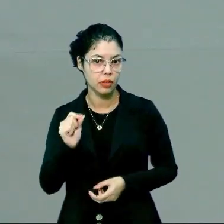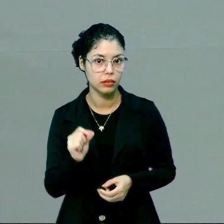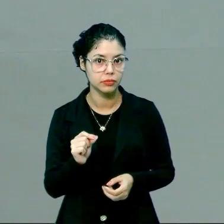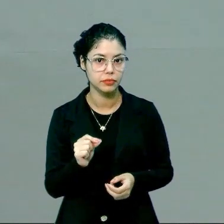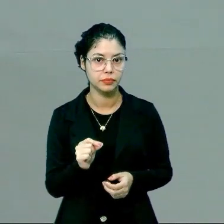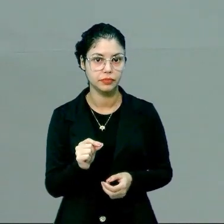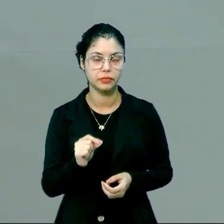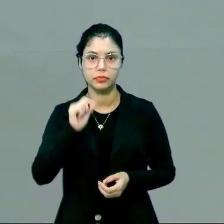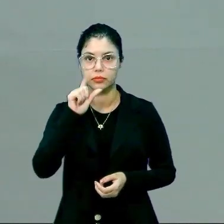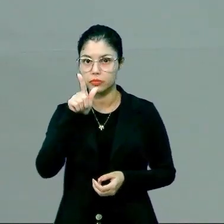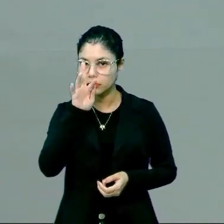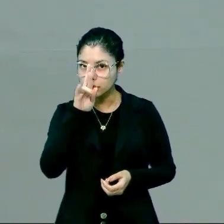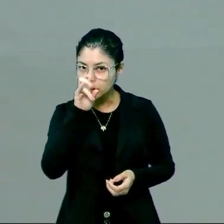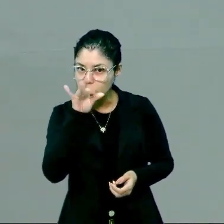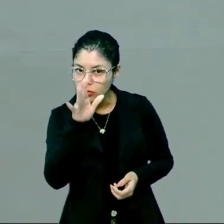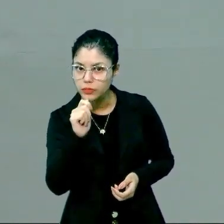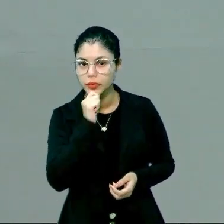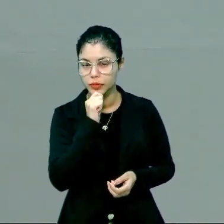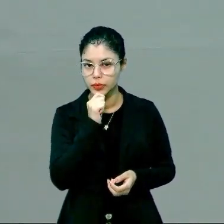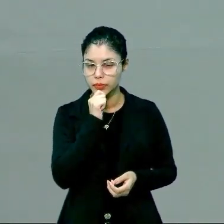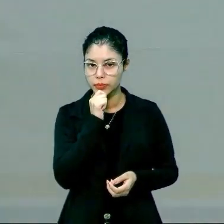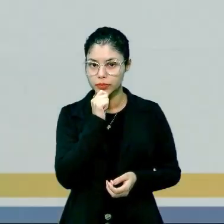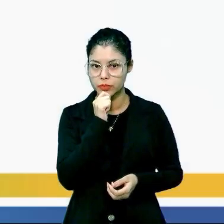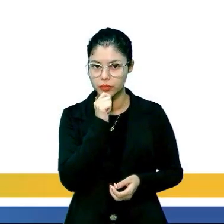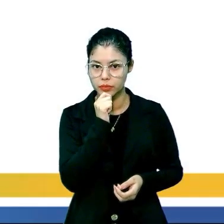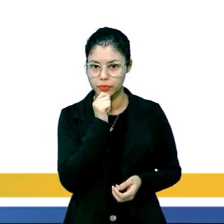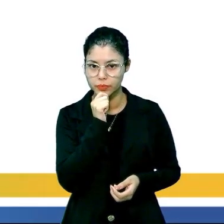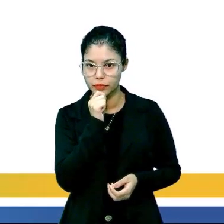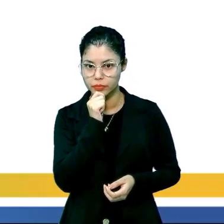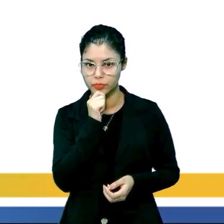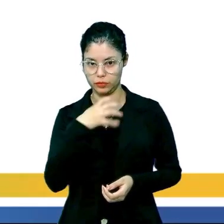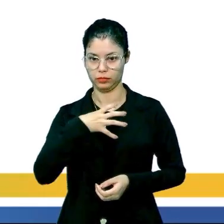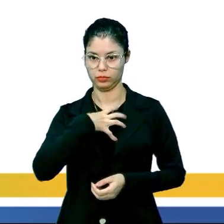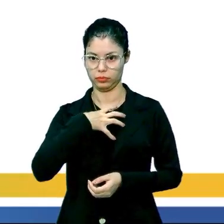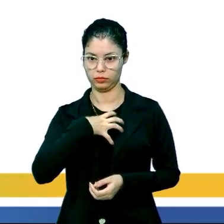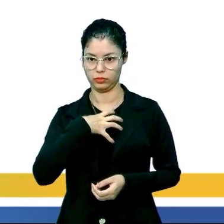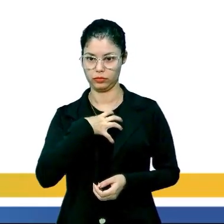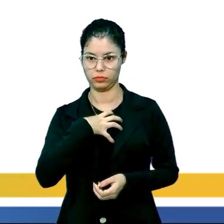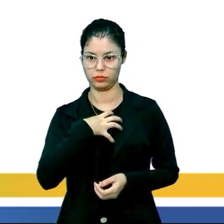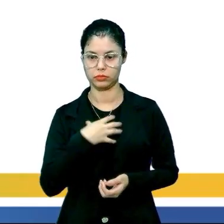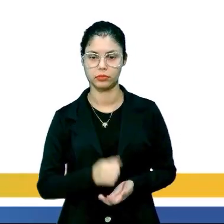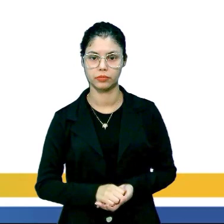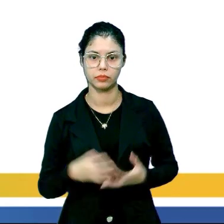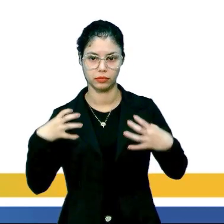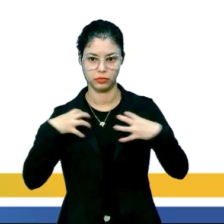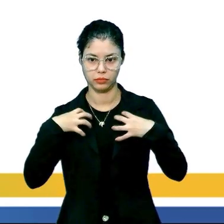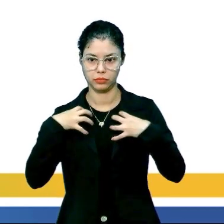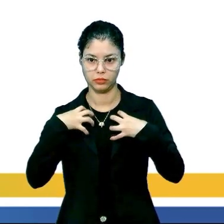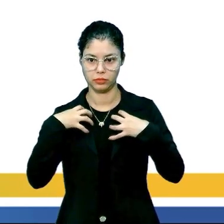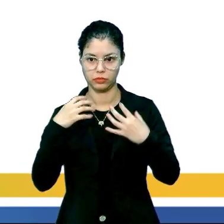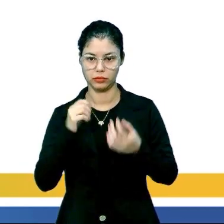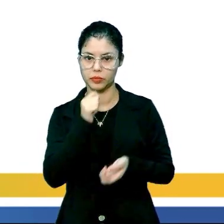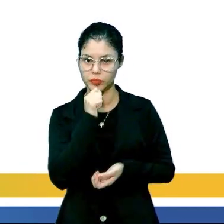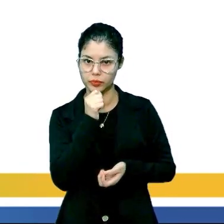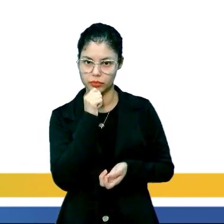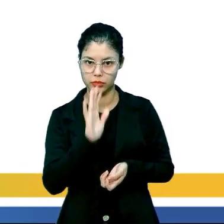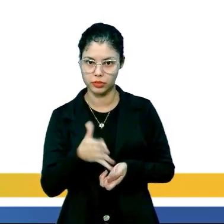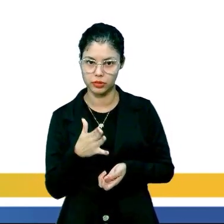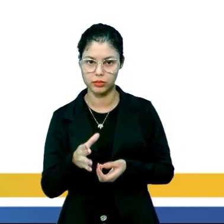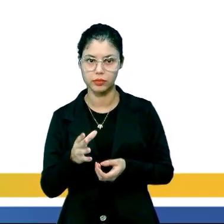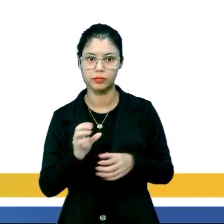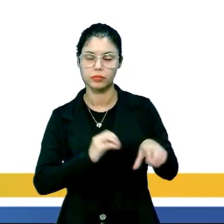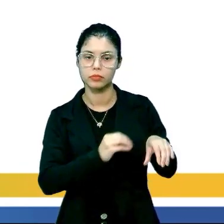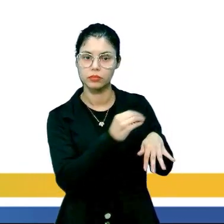uma glândula, tá? Que fica na caixa torácica, tá? Já os órgãos